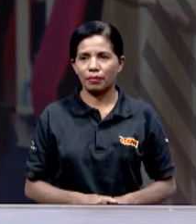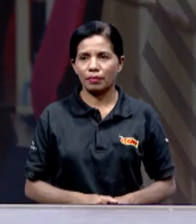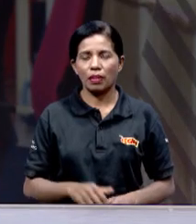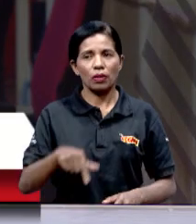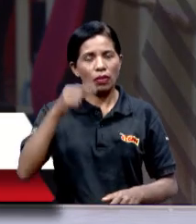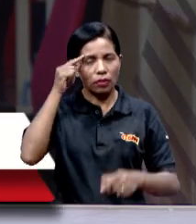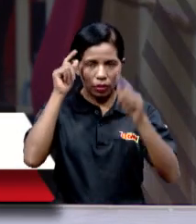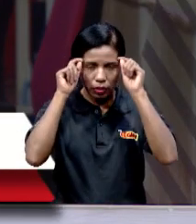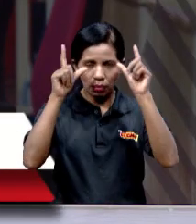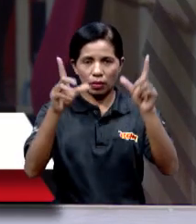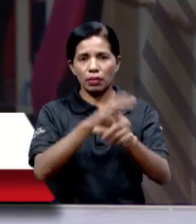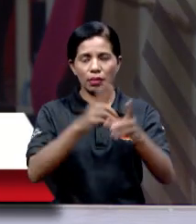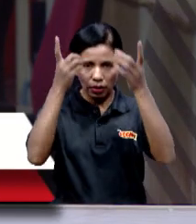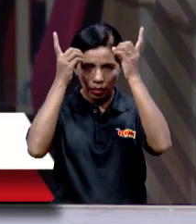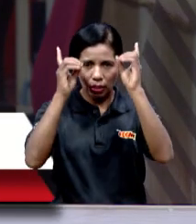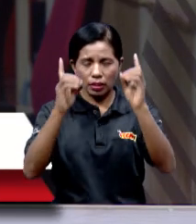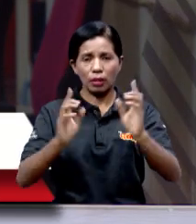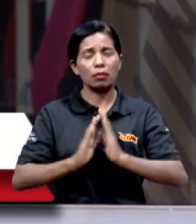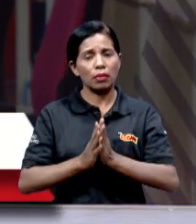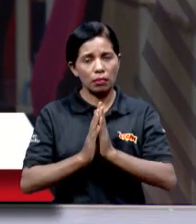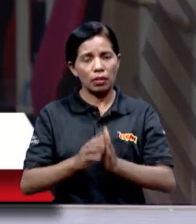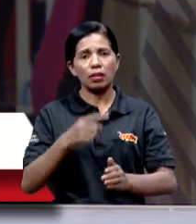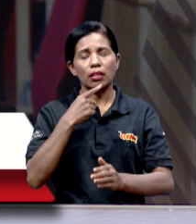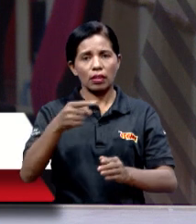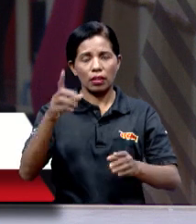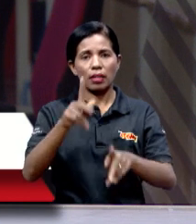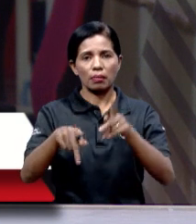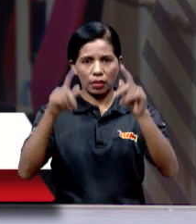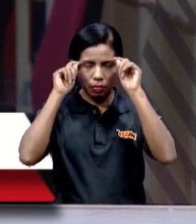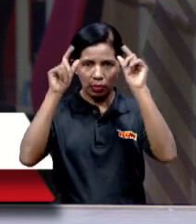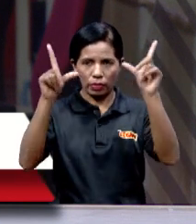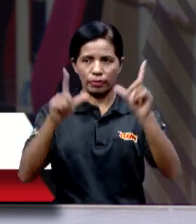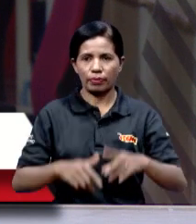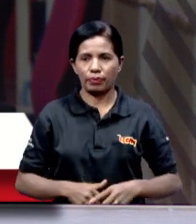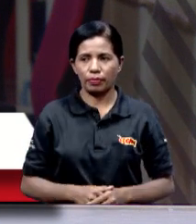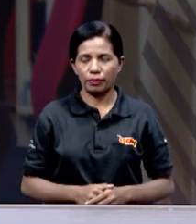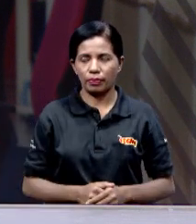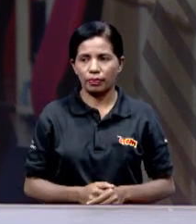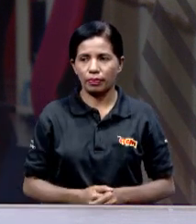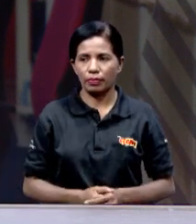Guvernul Timor-Leste condena decizão Mianmar Niang de expulsa diplomata timoroan.